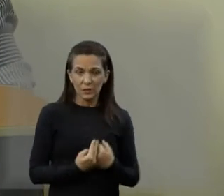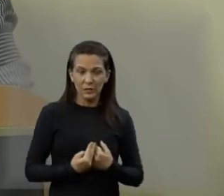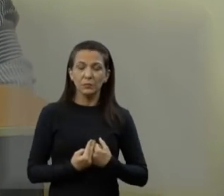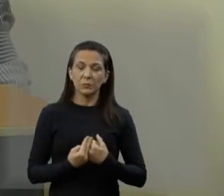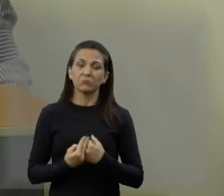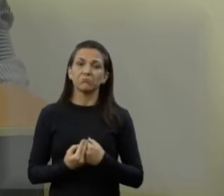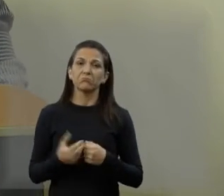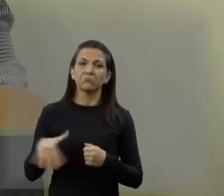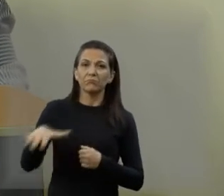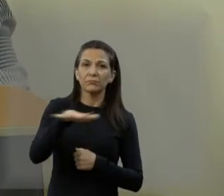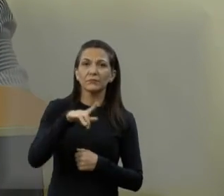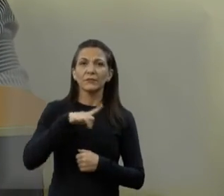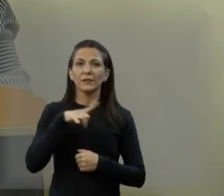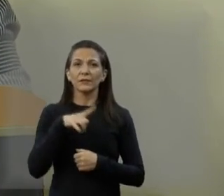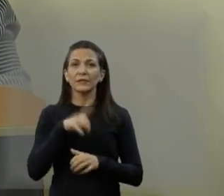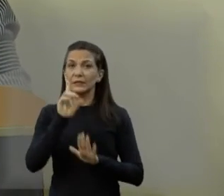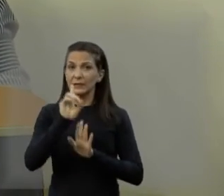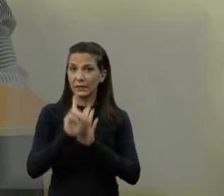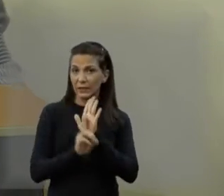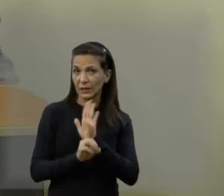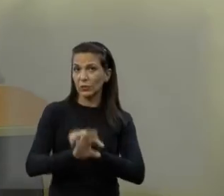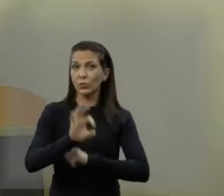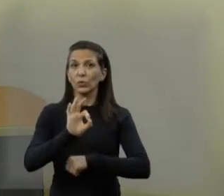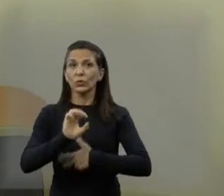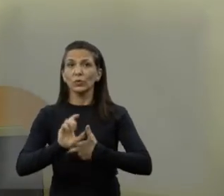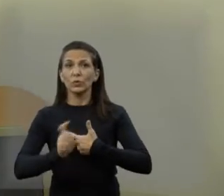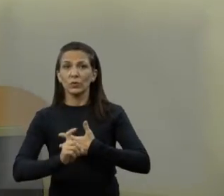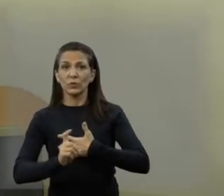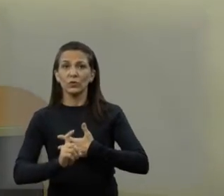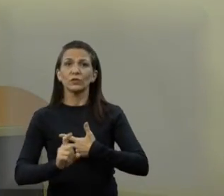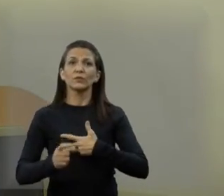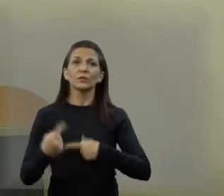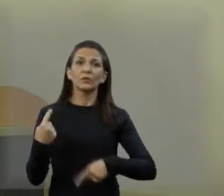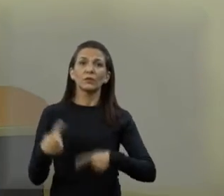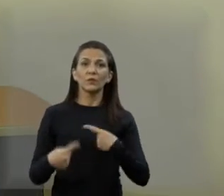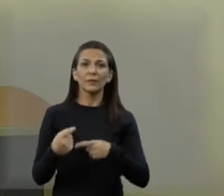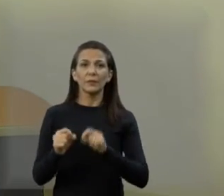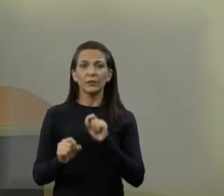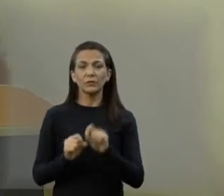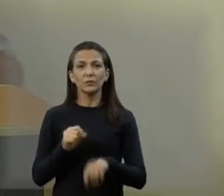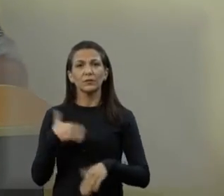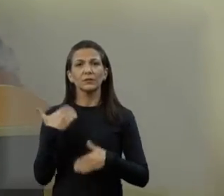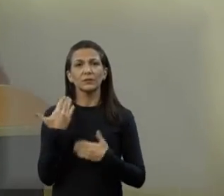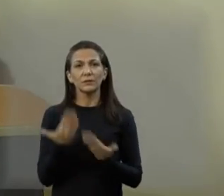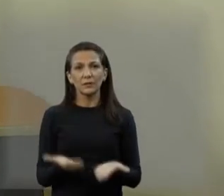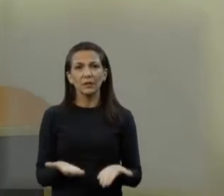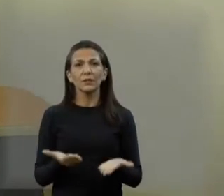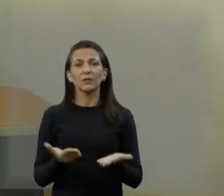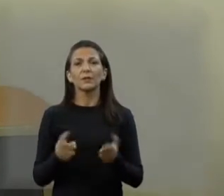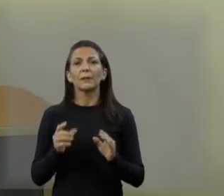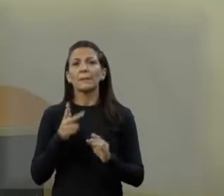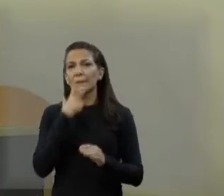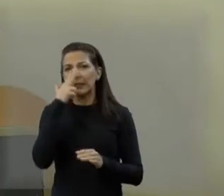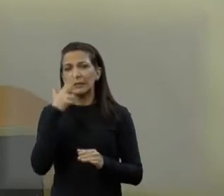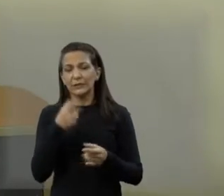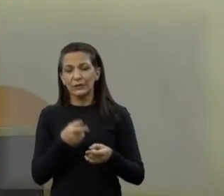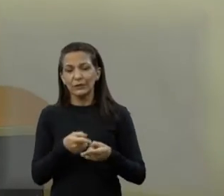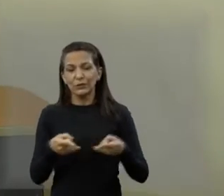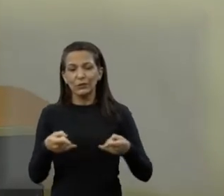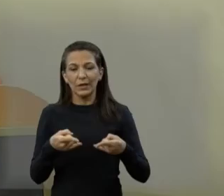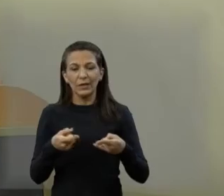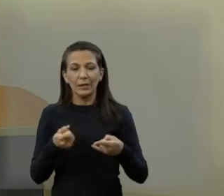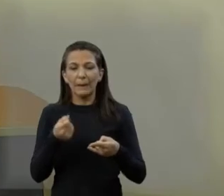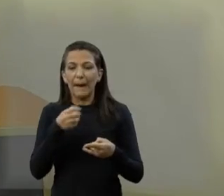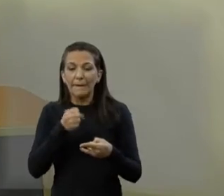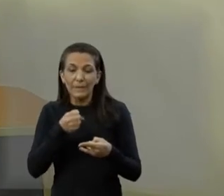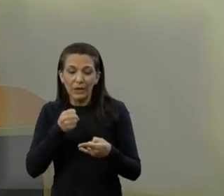municípios de forma geral São colocados via decreto do executivo então levantar esse debate Marco Zero Como tem sido feito como se a casa fosse dar um cheque em branco isso